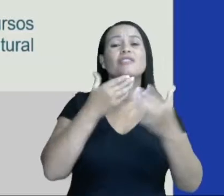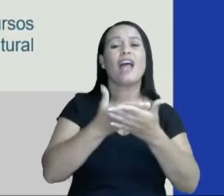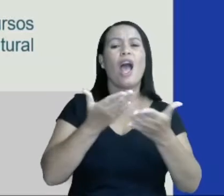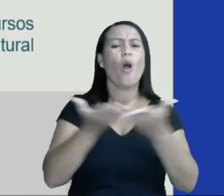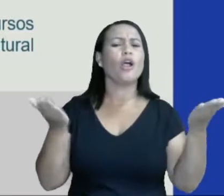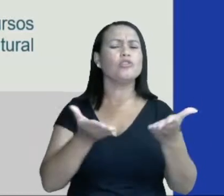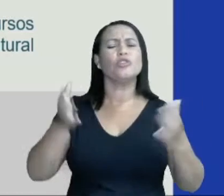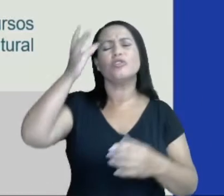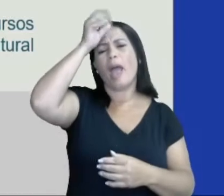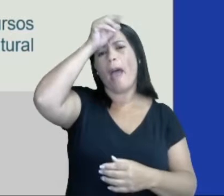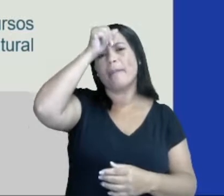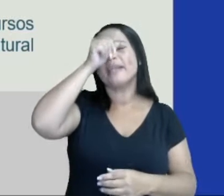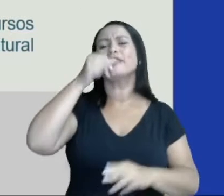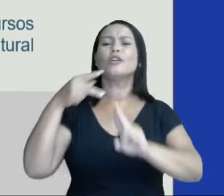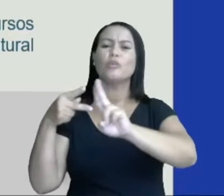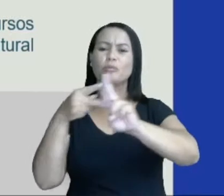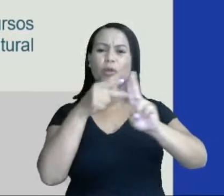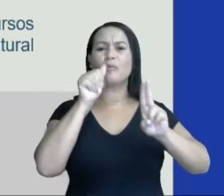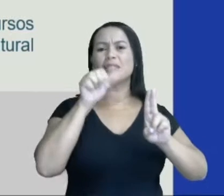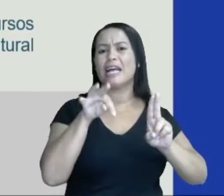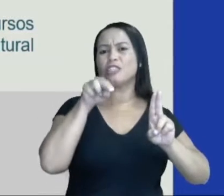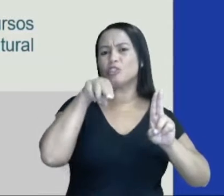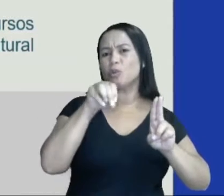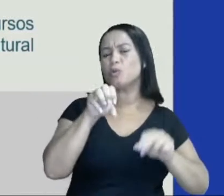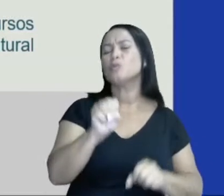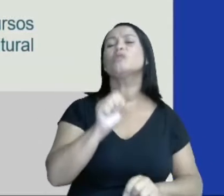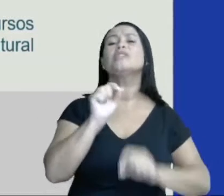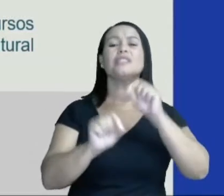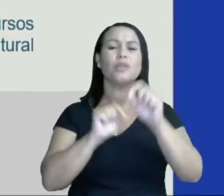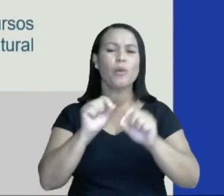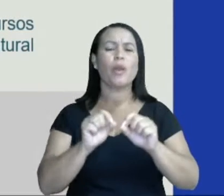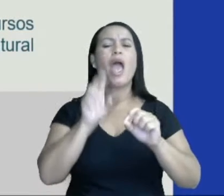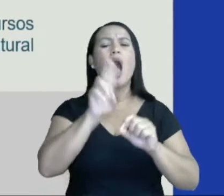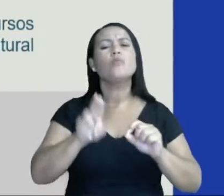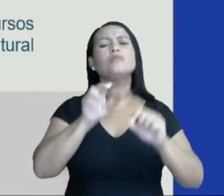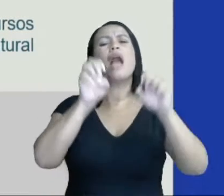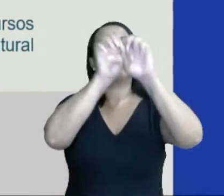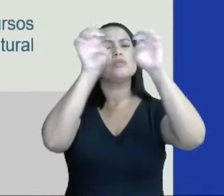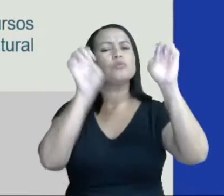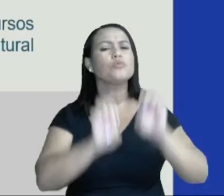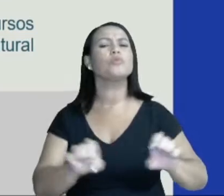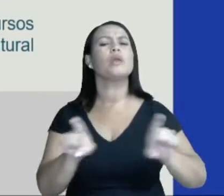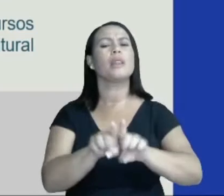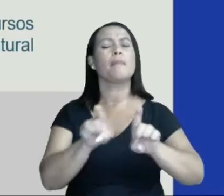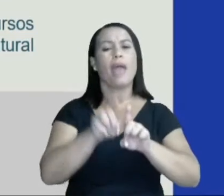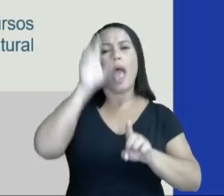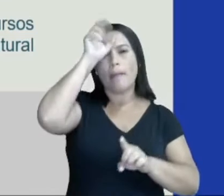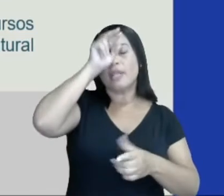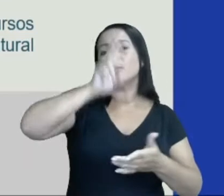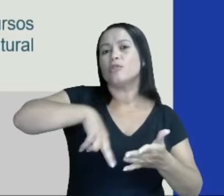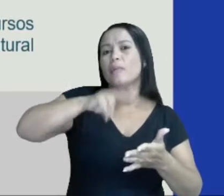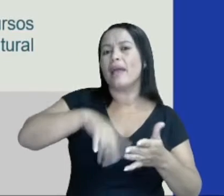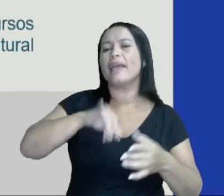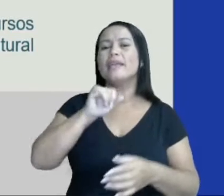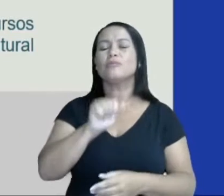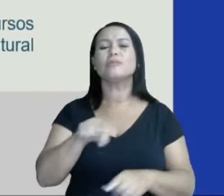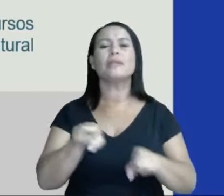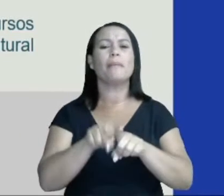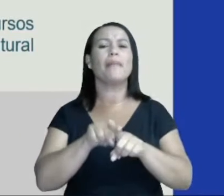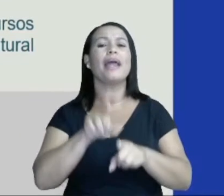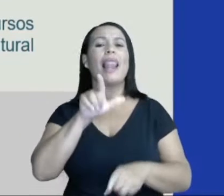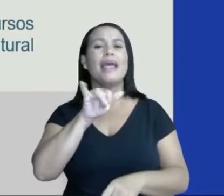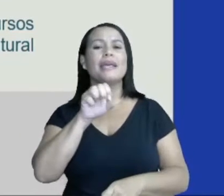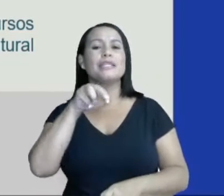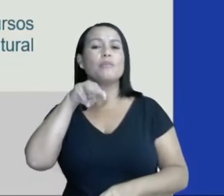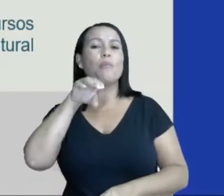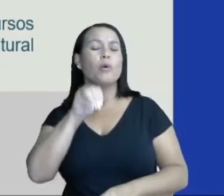é aprender sobre esses pronomes átonos e a utilizar essas estruturas, aprender sobre leísmo e, claro, aumentar